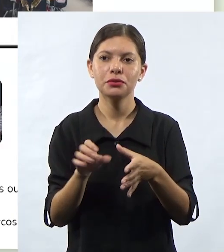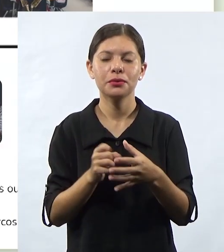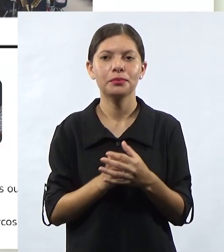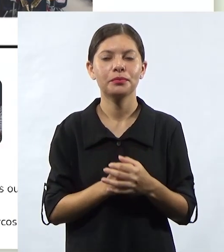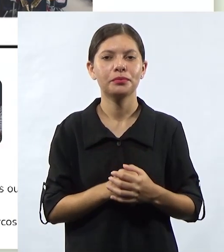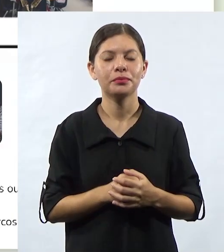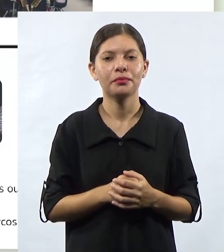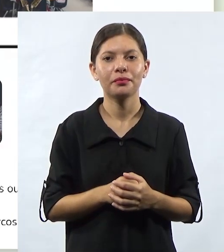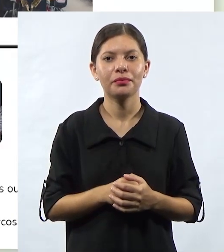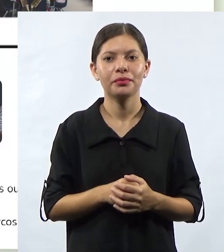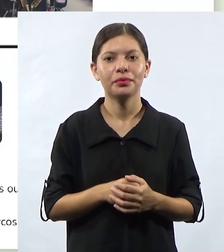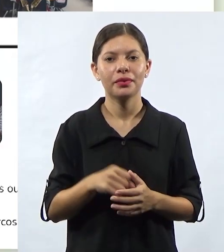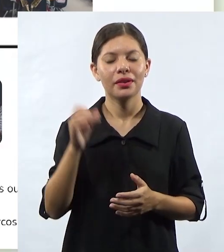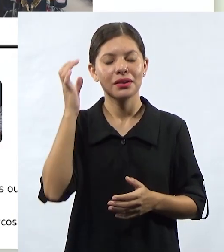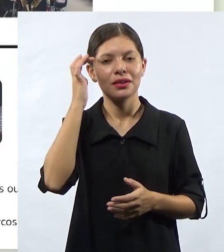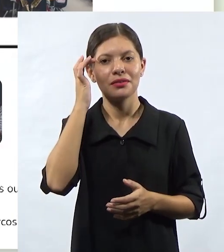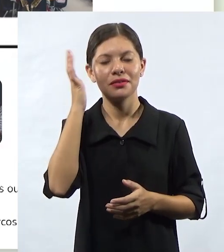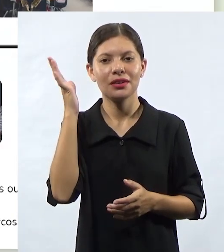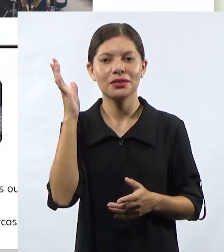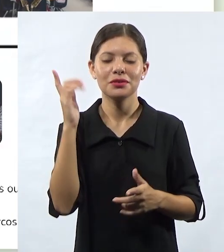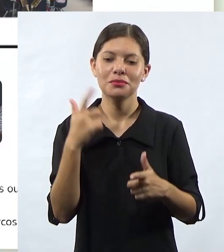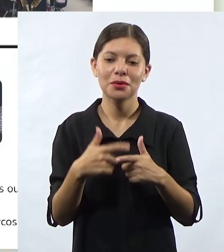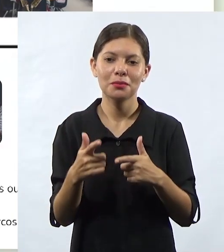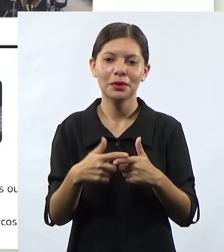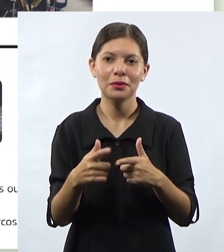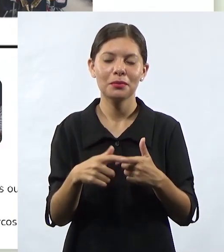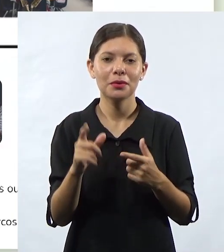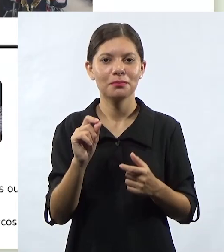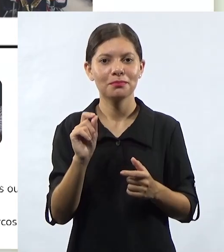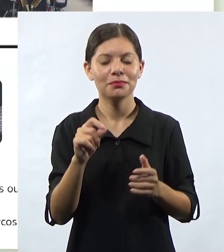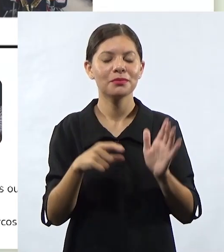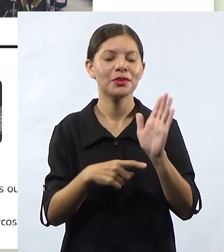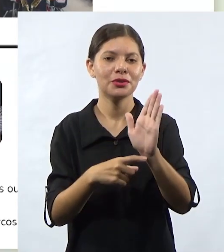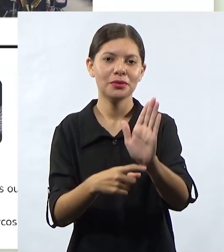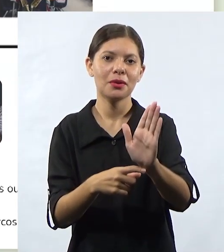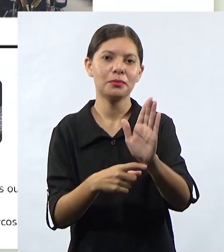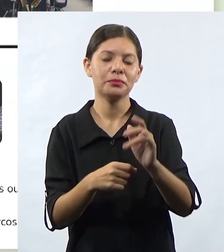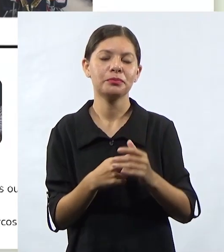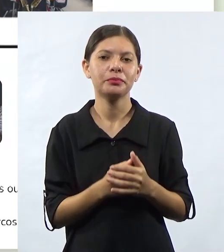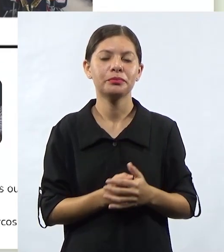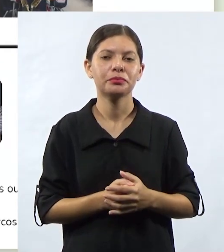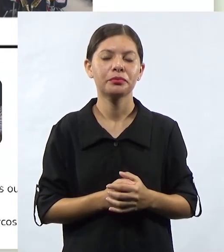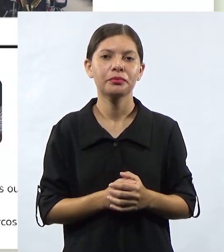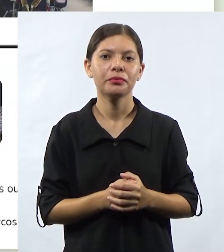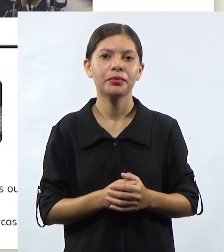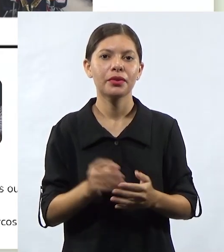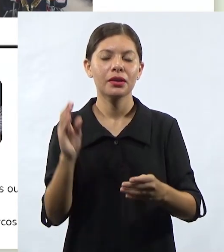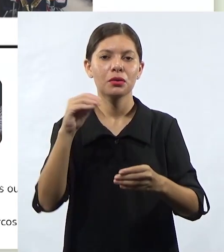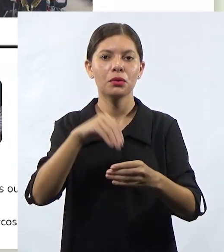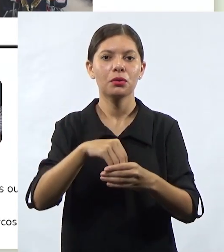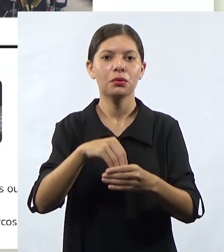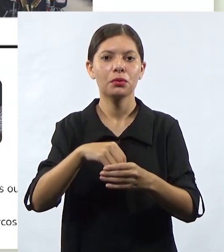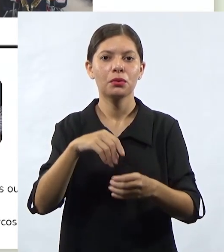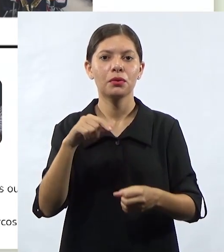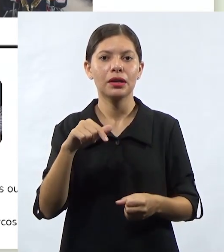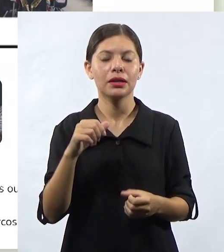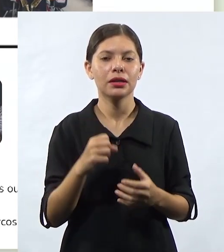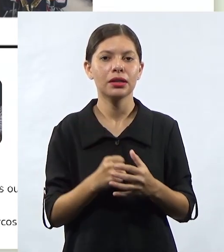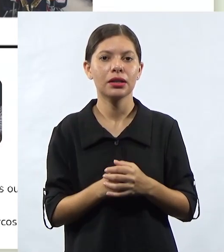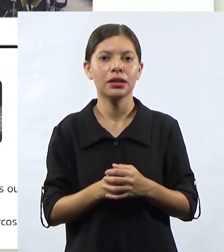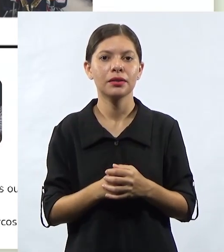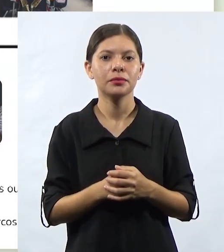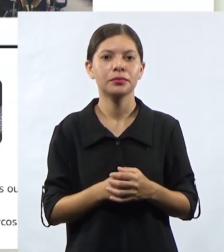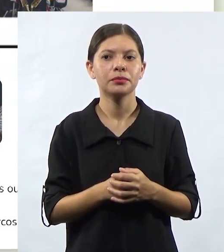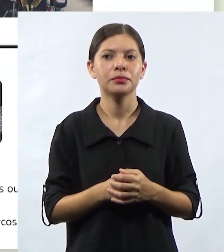Que resolve o nosso problema, né, professora? Então, olha só, aqui a gente colocou a organização da linha do